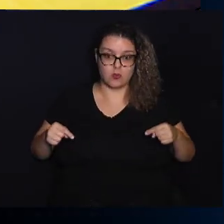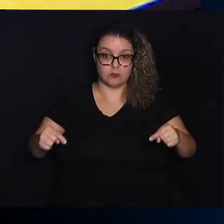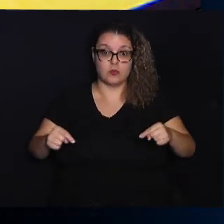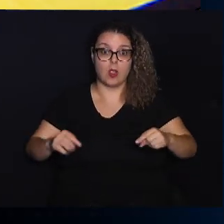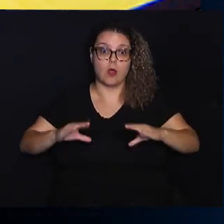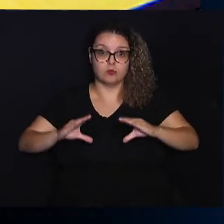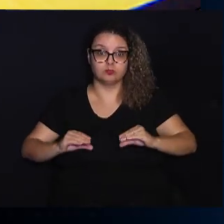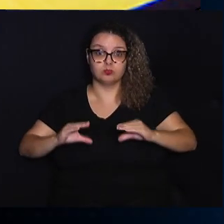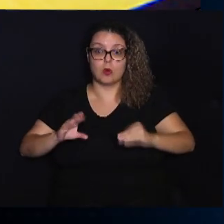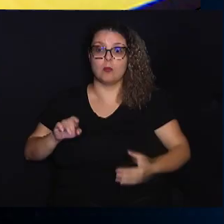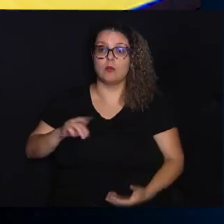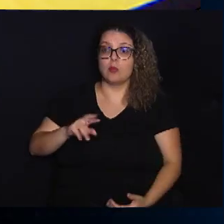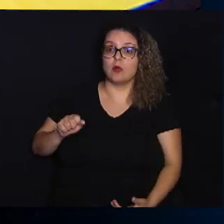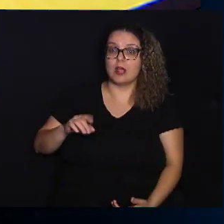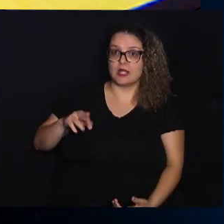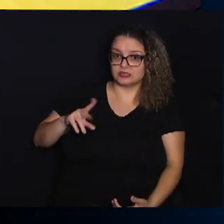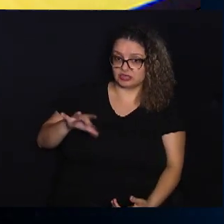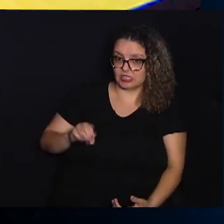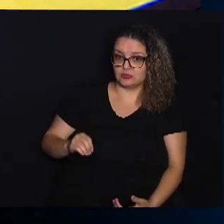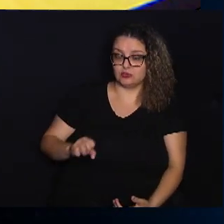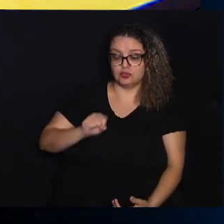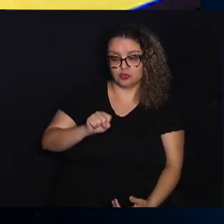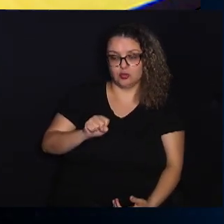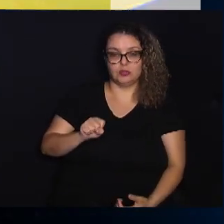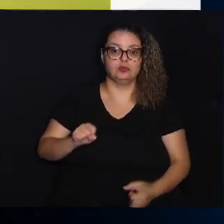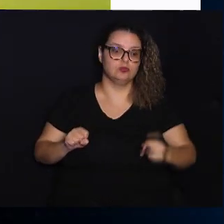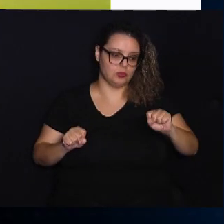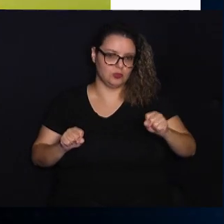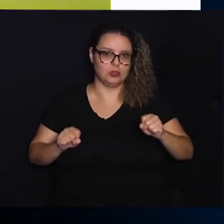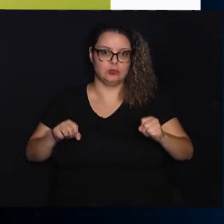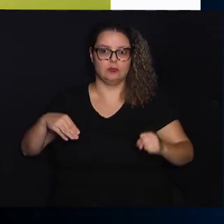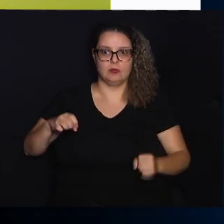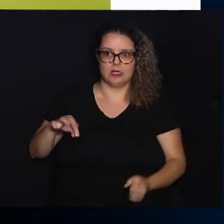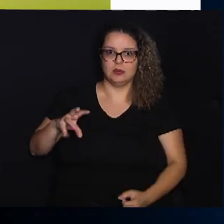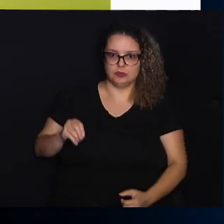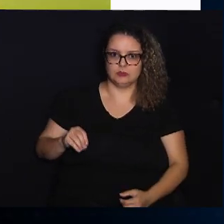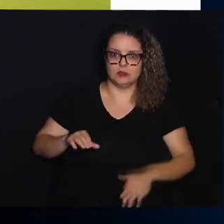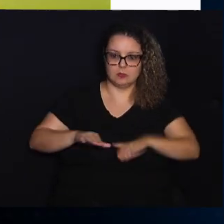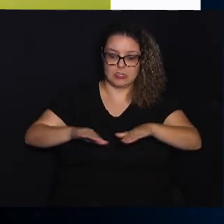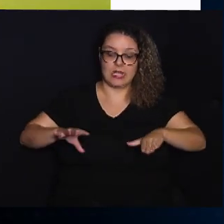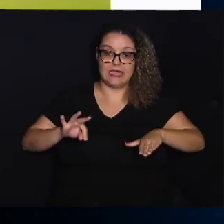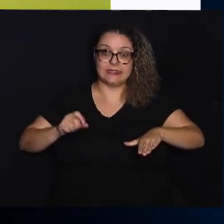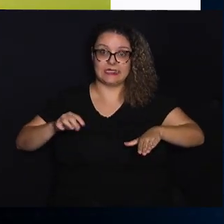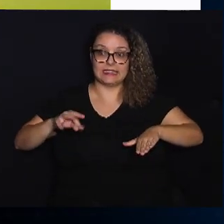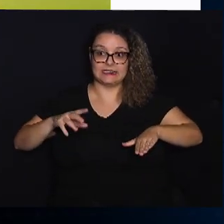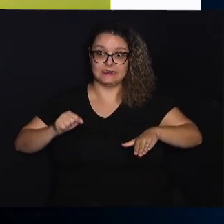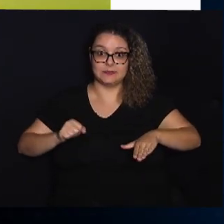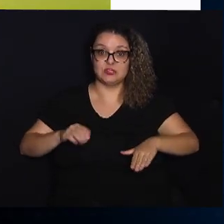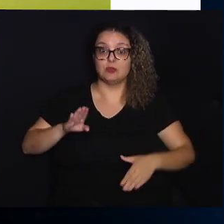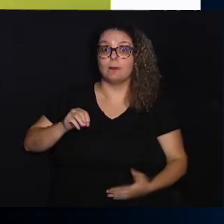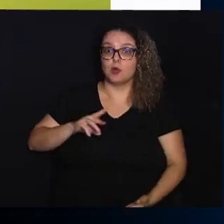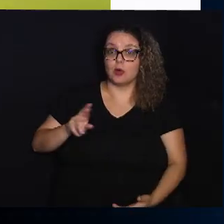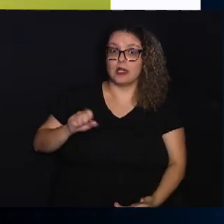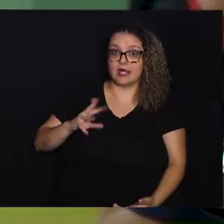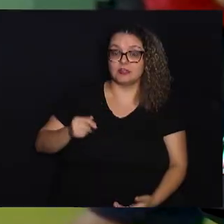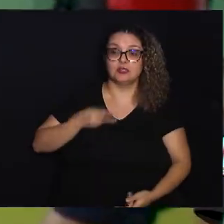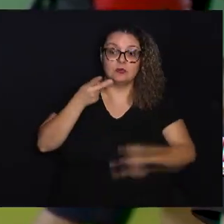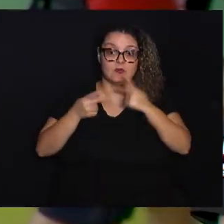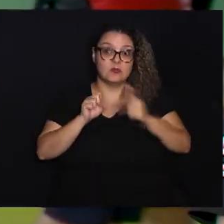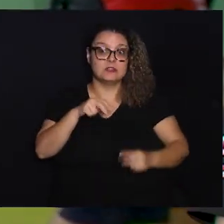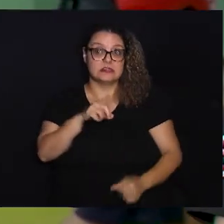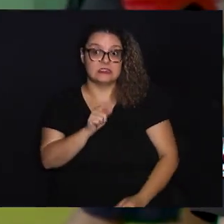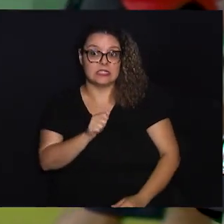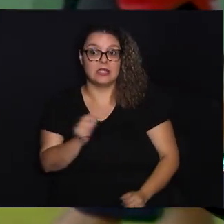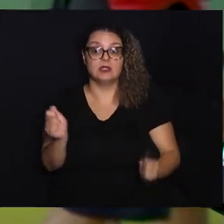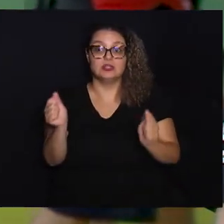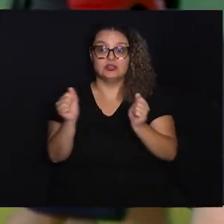um quadrilátero emborrachado de 8 por 8 metros, elevado e com as bordas cobertas por tatame de borracha. E para